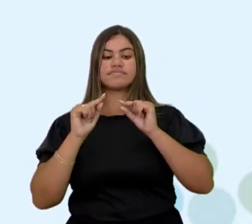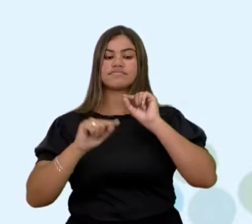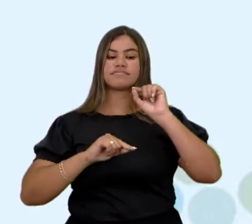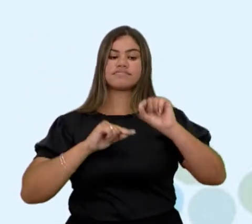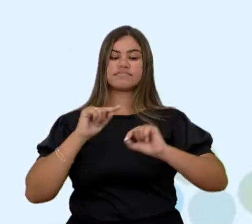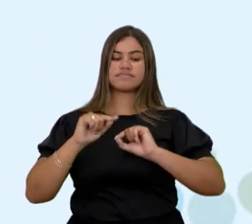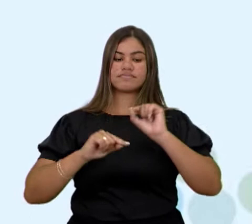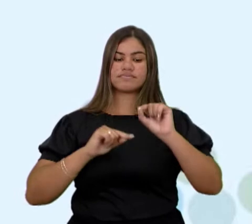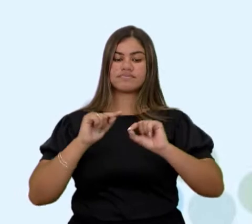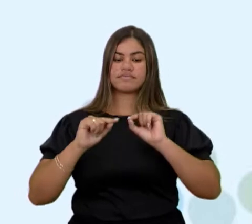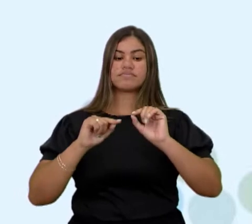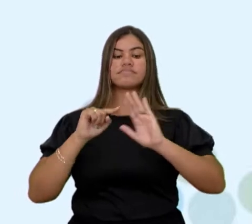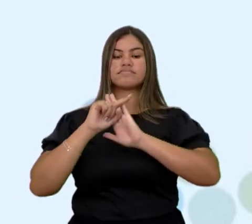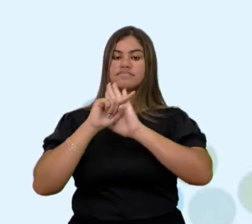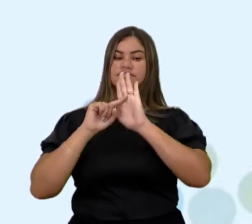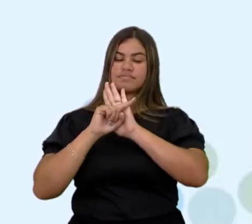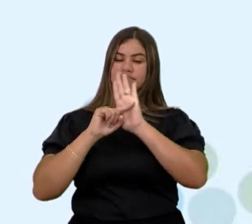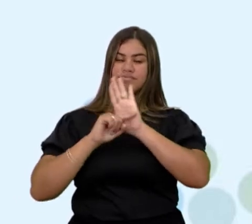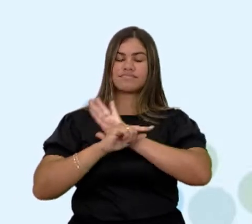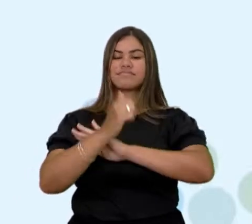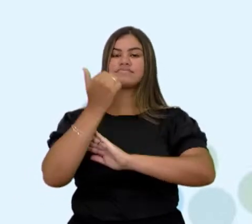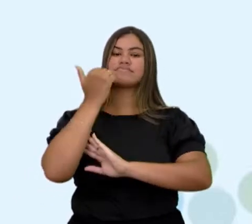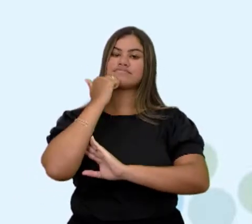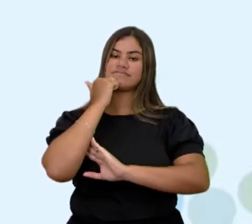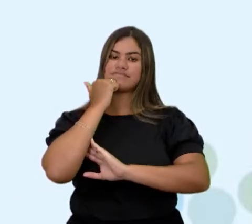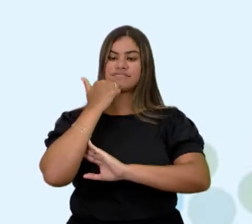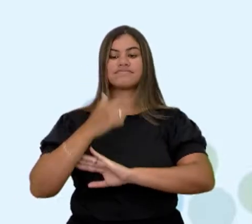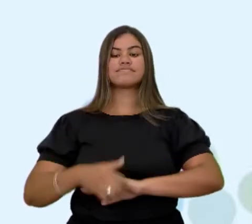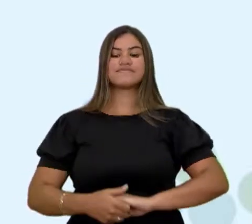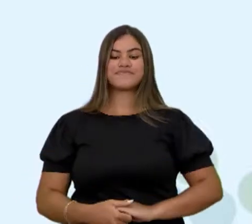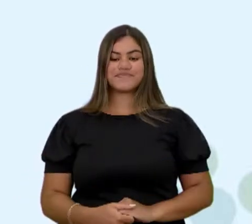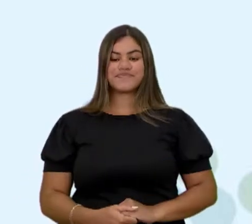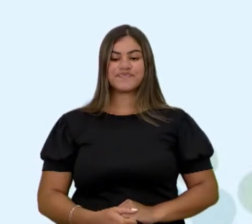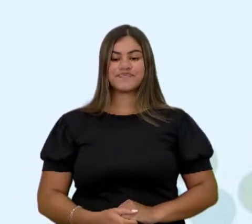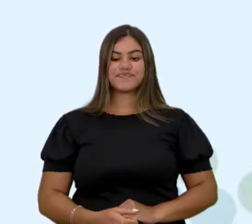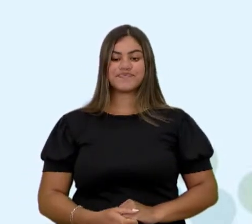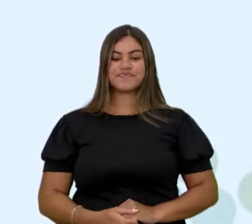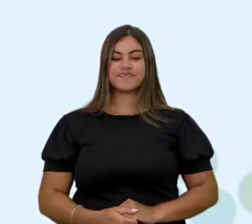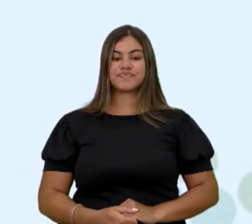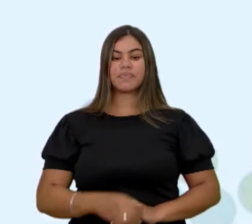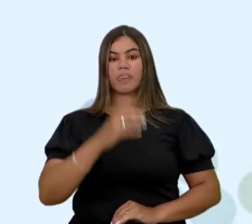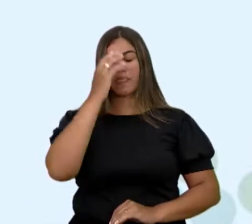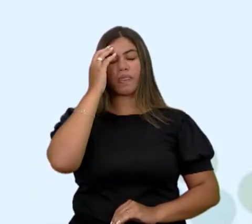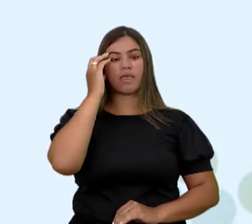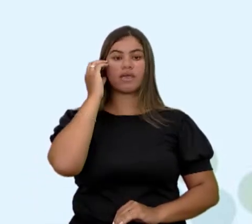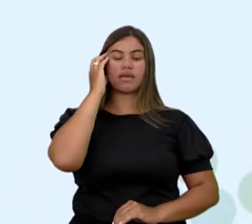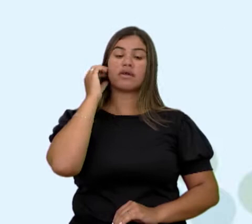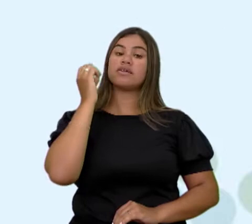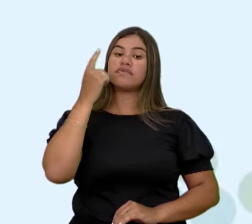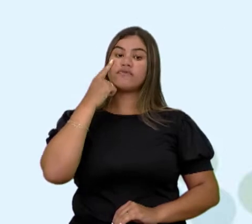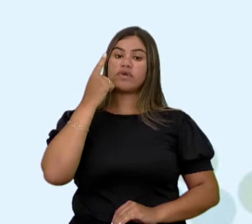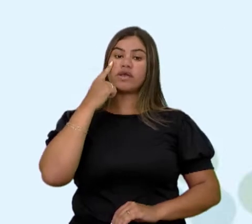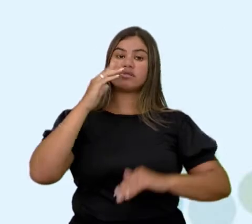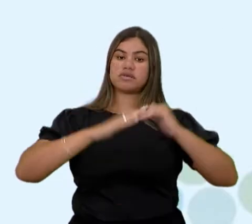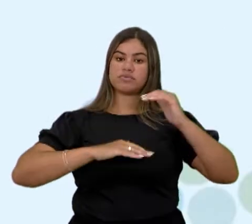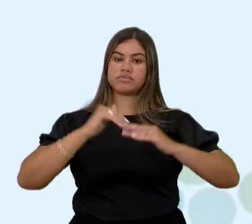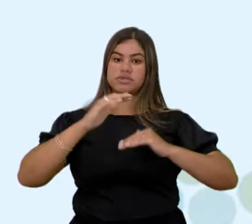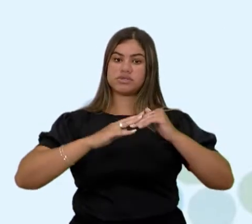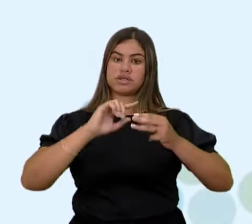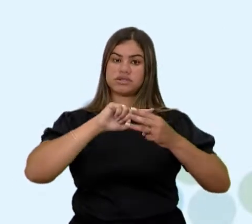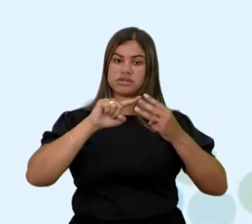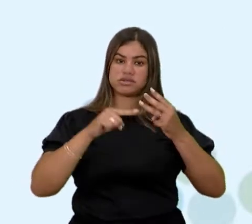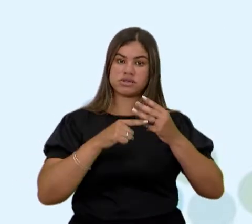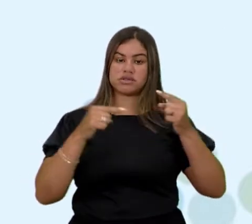é a de investigação científica. E aí estamos vendo aí as 3 habilidades que fazem parte aí das ciências